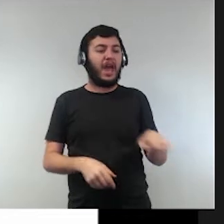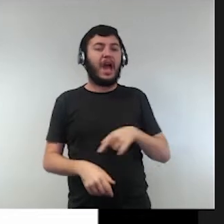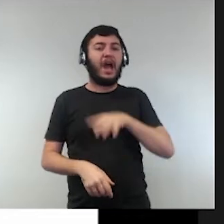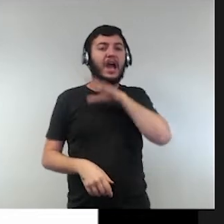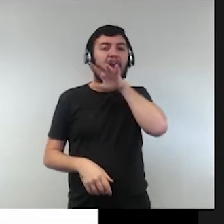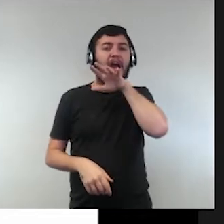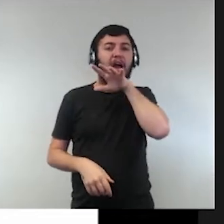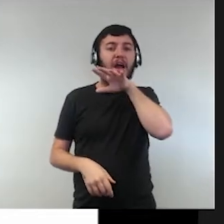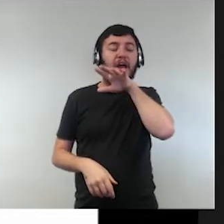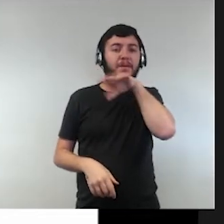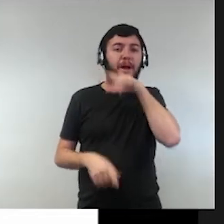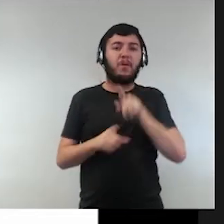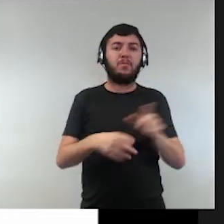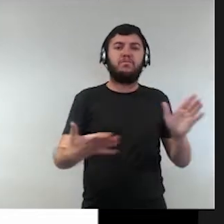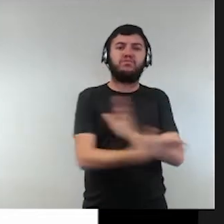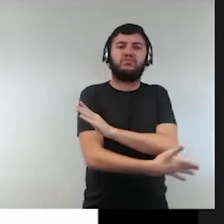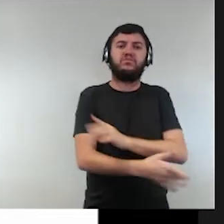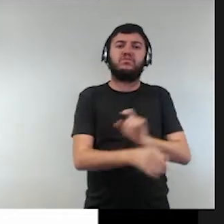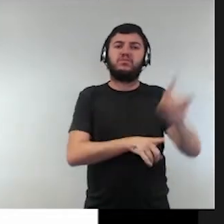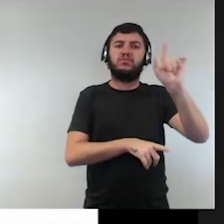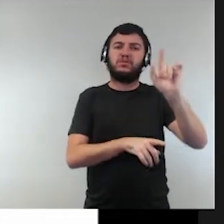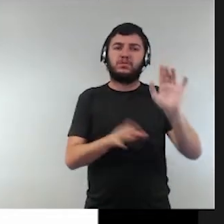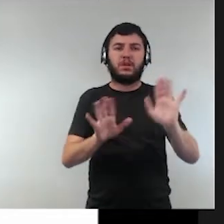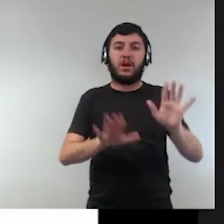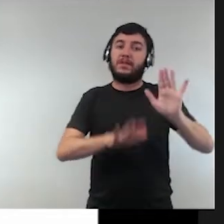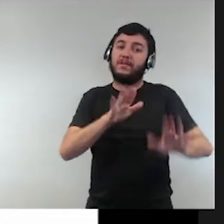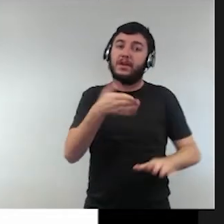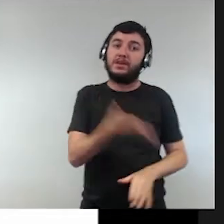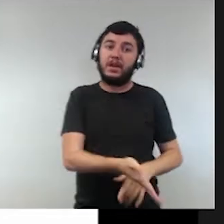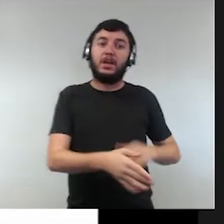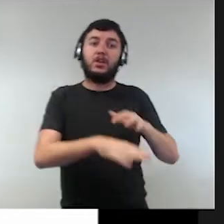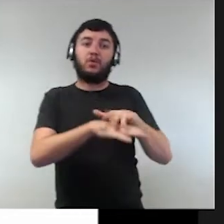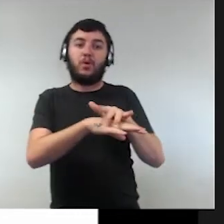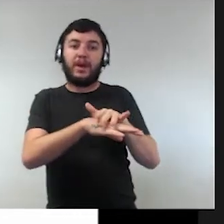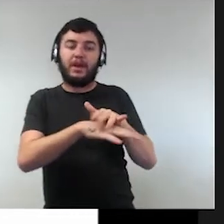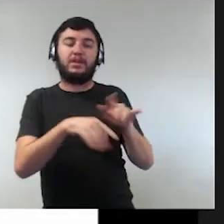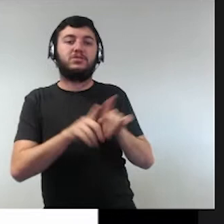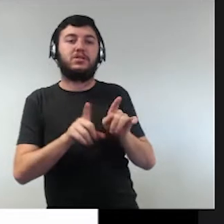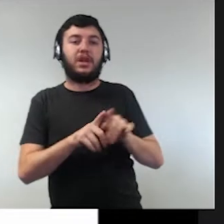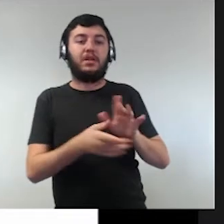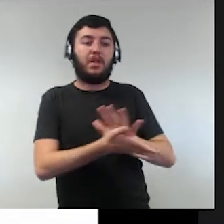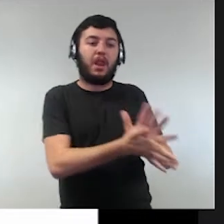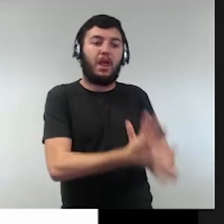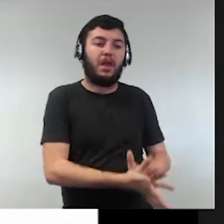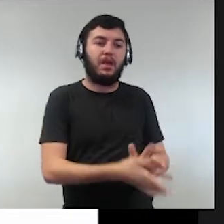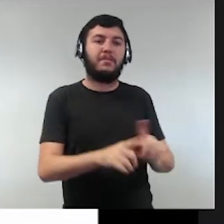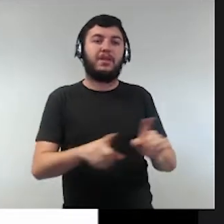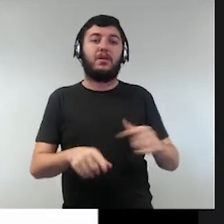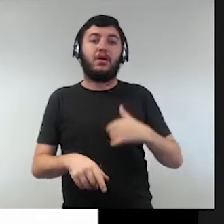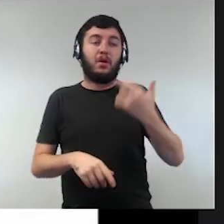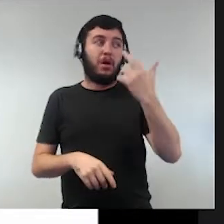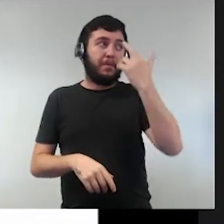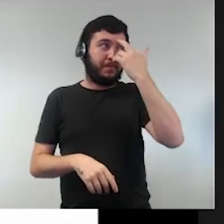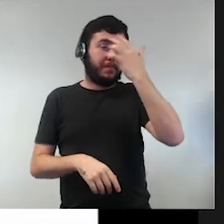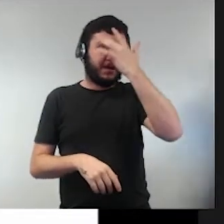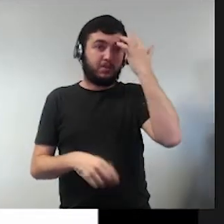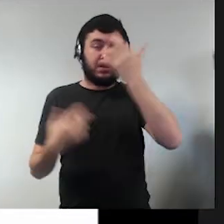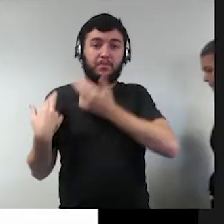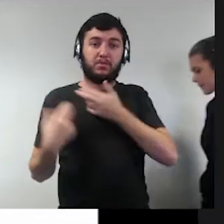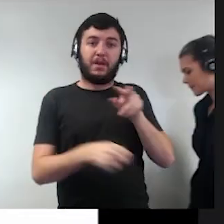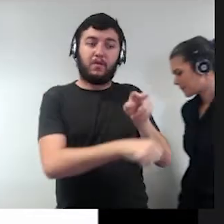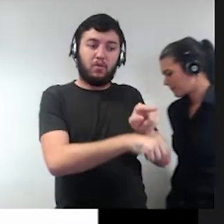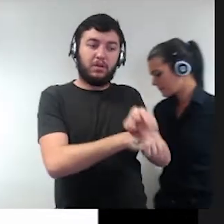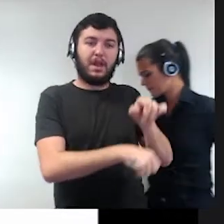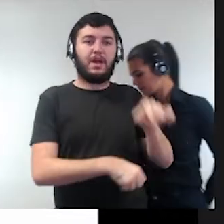Porque às vezes esse animal está doente, ele está sendo submetido a maus tratos, e até o tutor é culpado disso. E aí o animal está com desconforto.